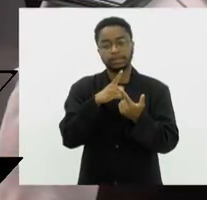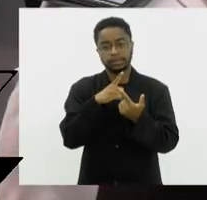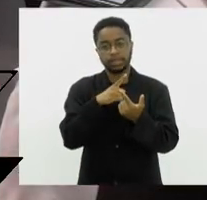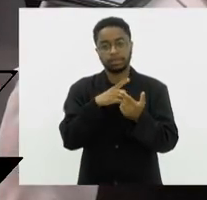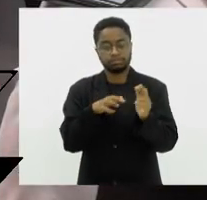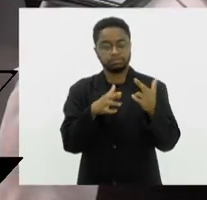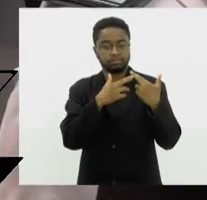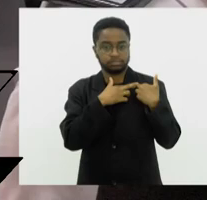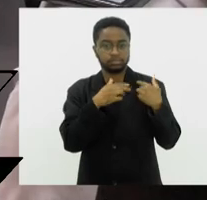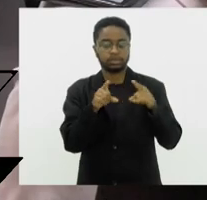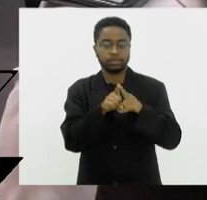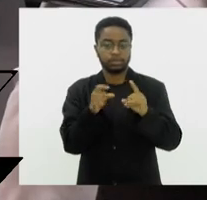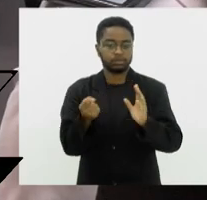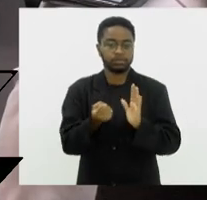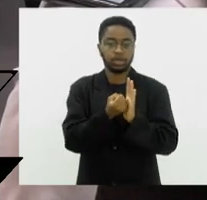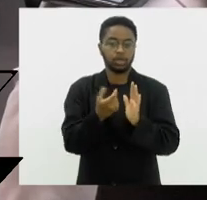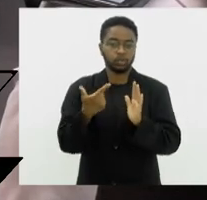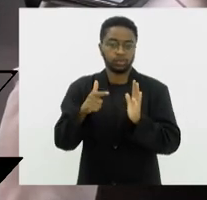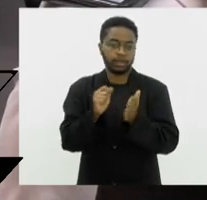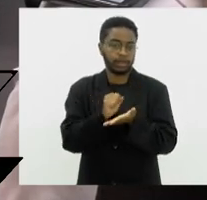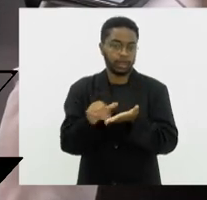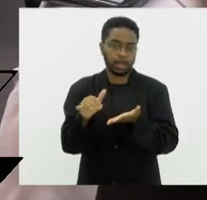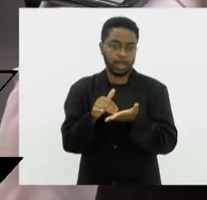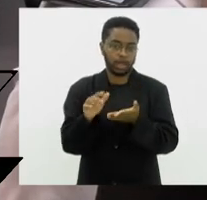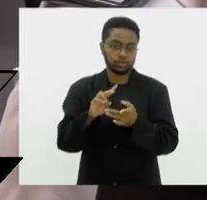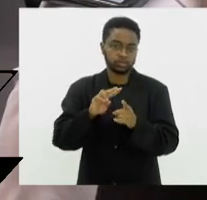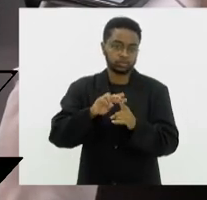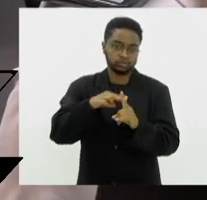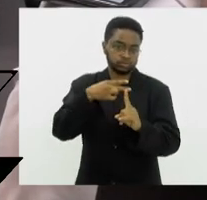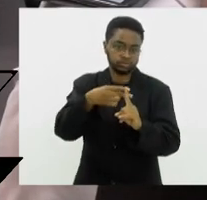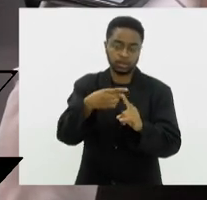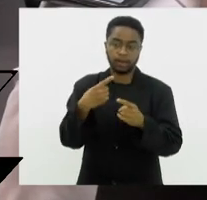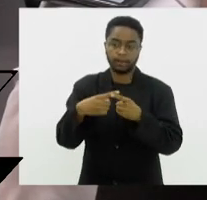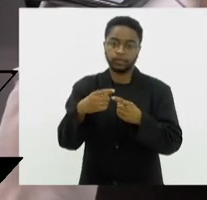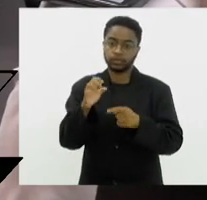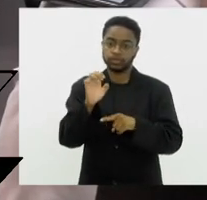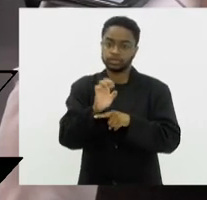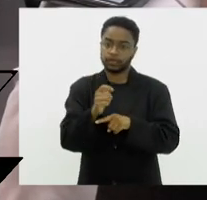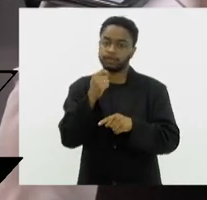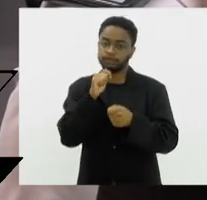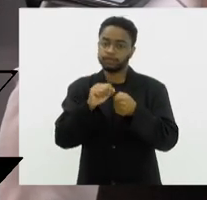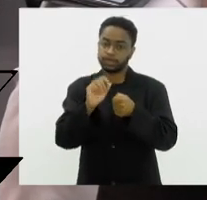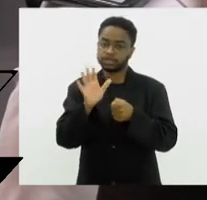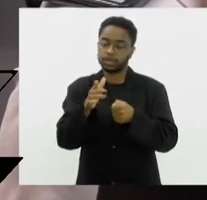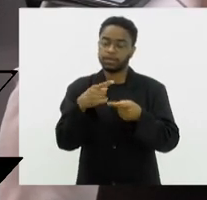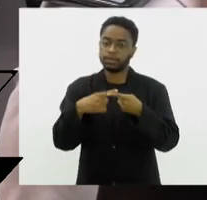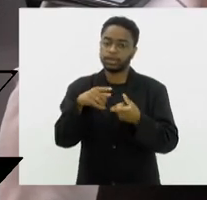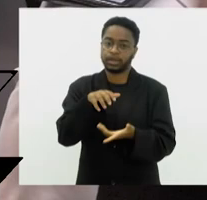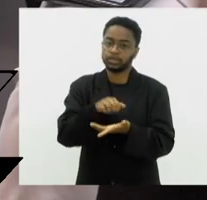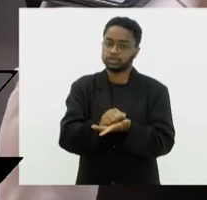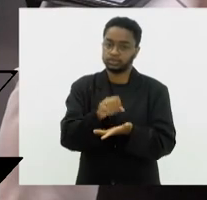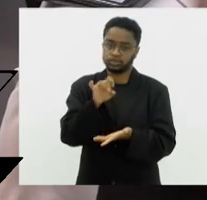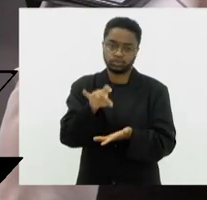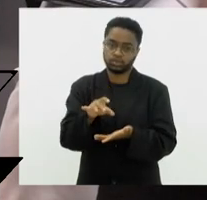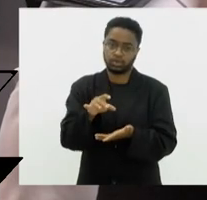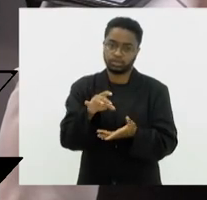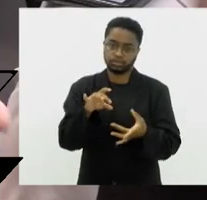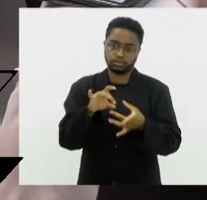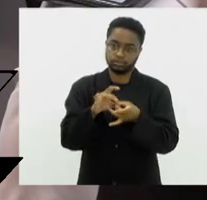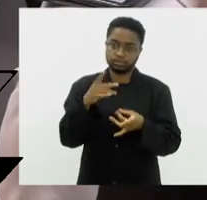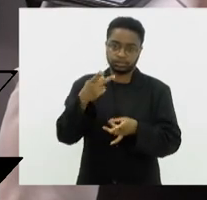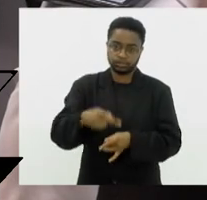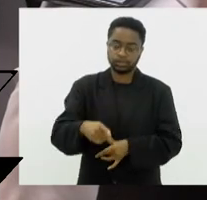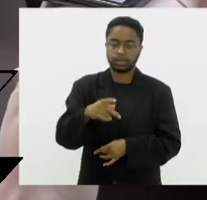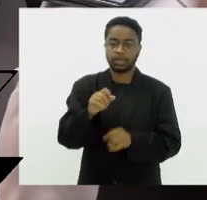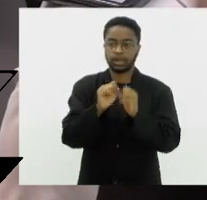gente não estaria criando nenhum custo extra, né? O Estado já faz quando tomba através do INEPAC, faz o registro. O tombamento através da Assembleia é